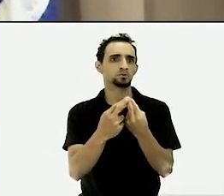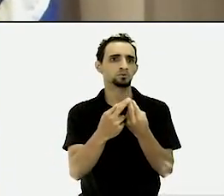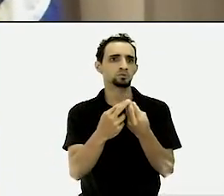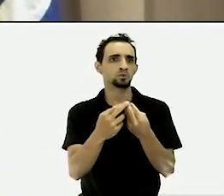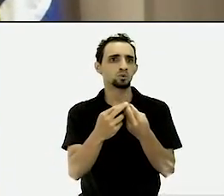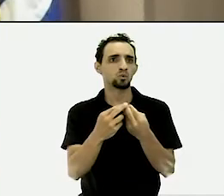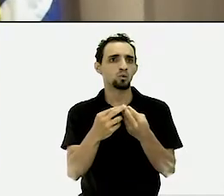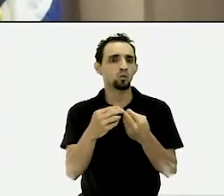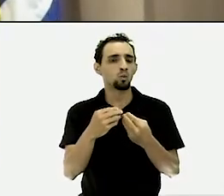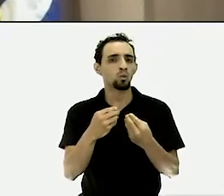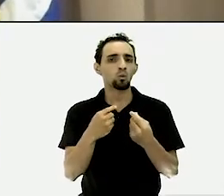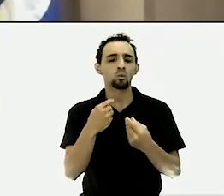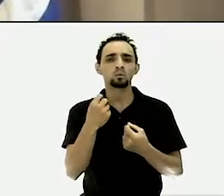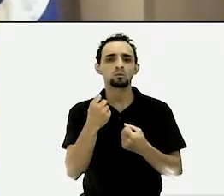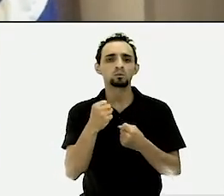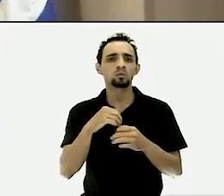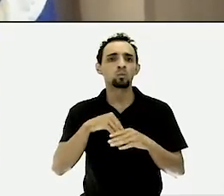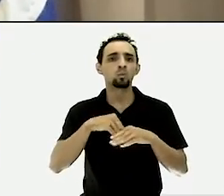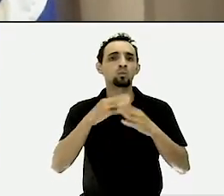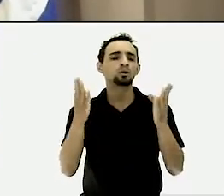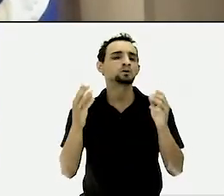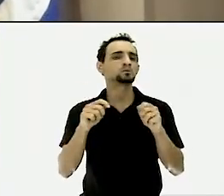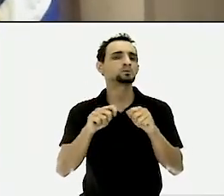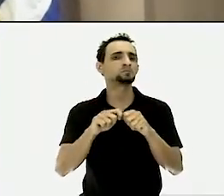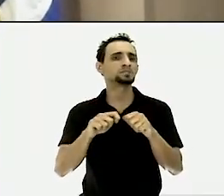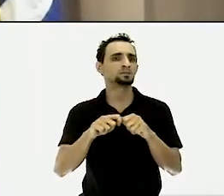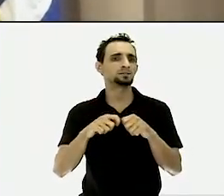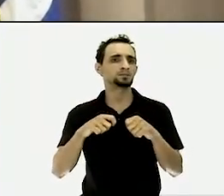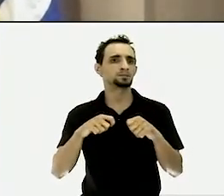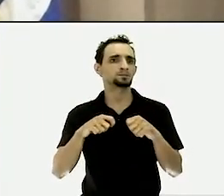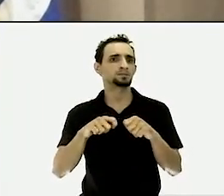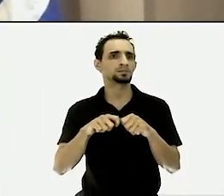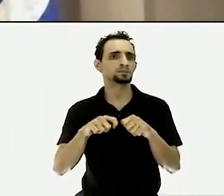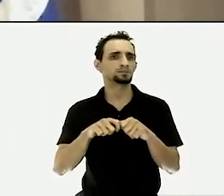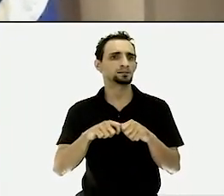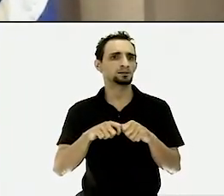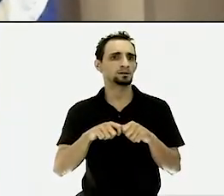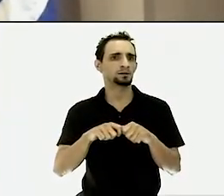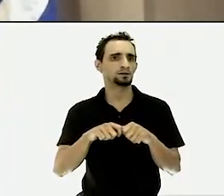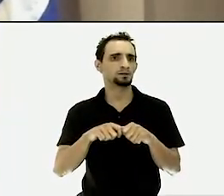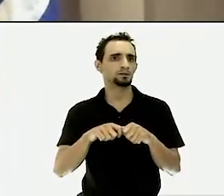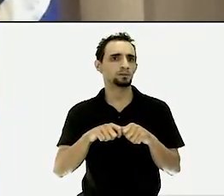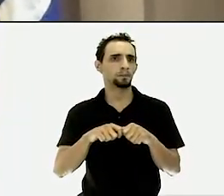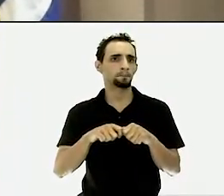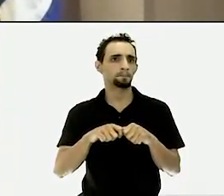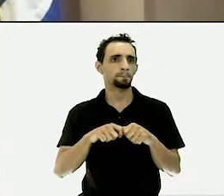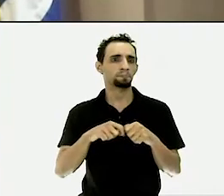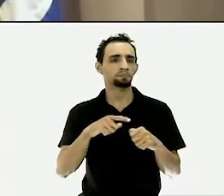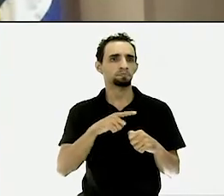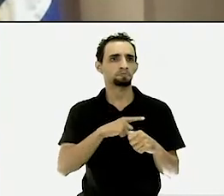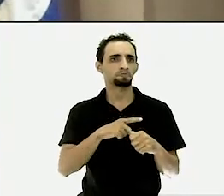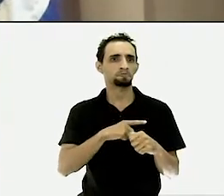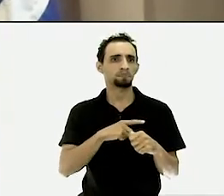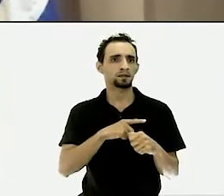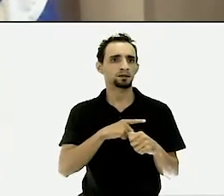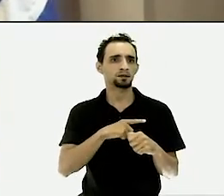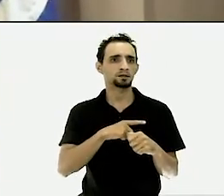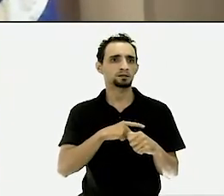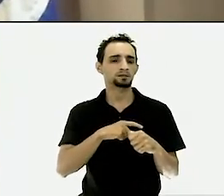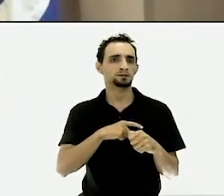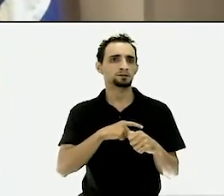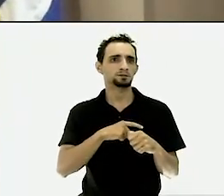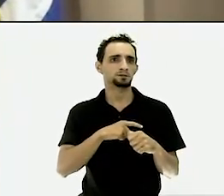cada bairro, postos de saúde em todos os bairros. Eles que estão acostumados a lidar com municípios do Norte e